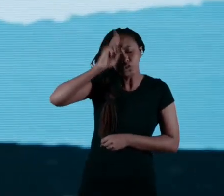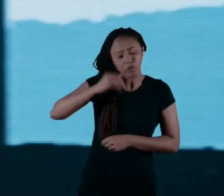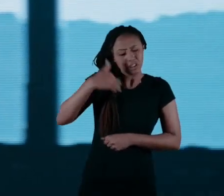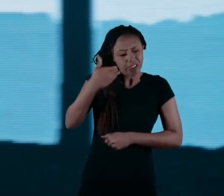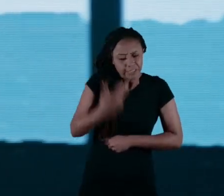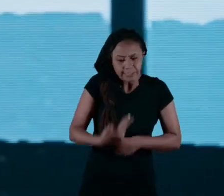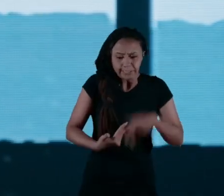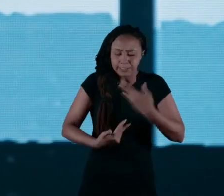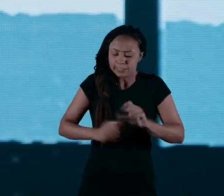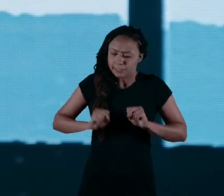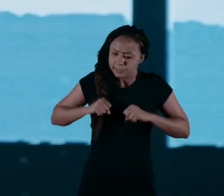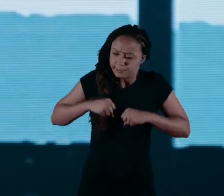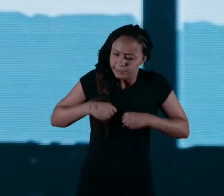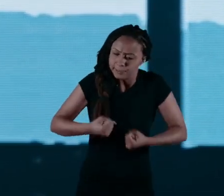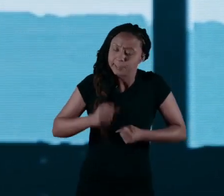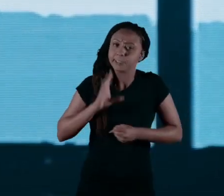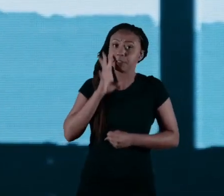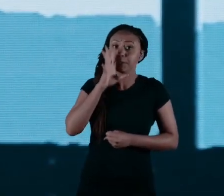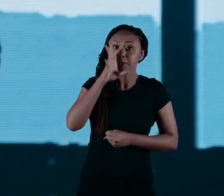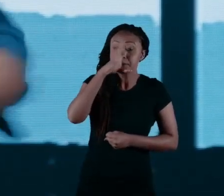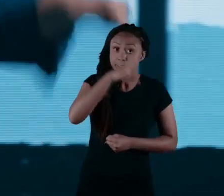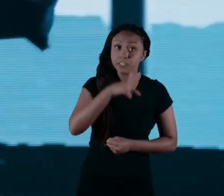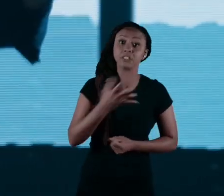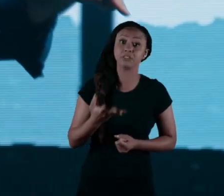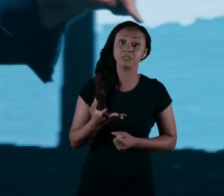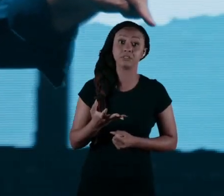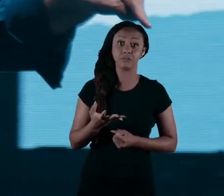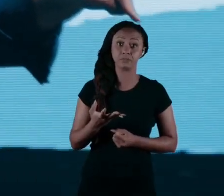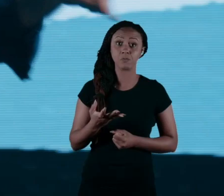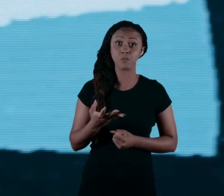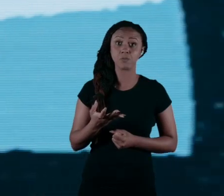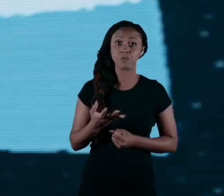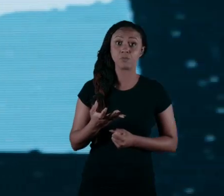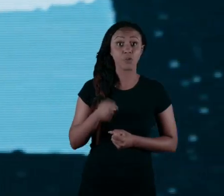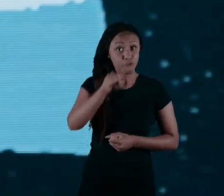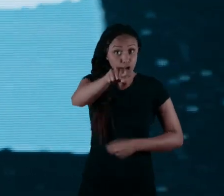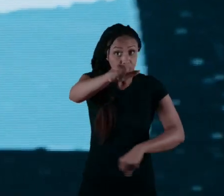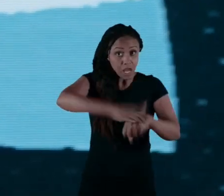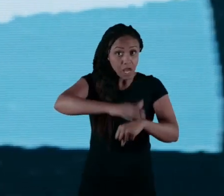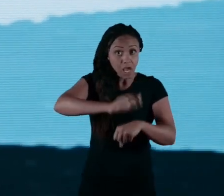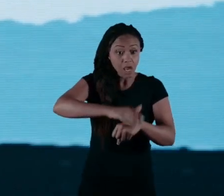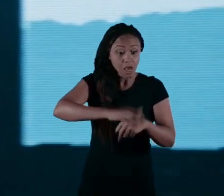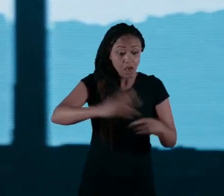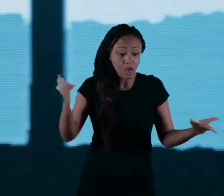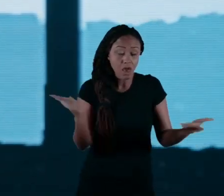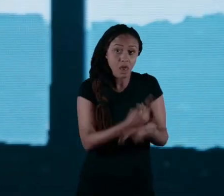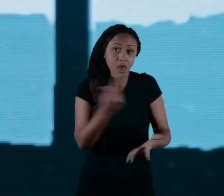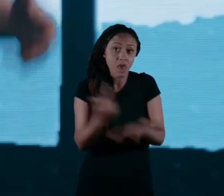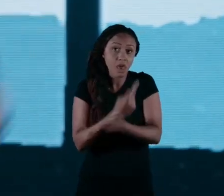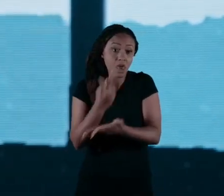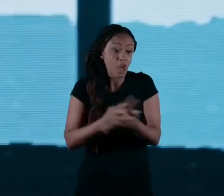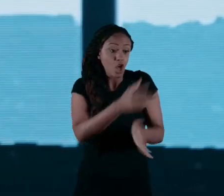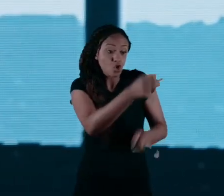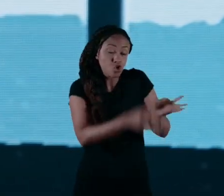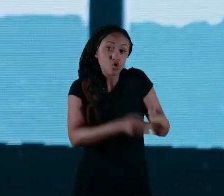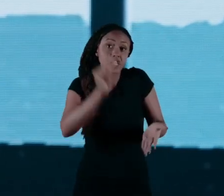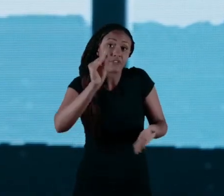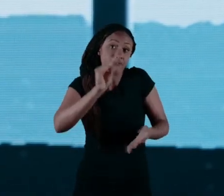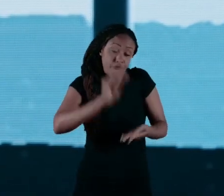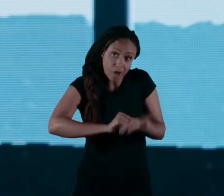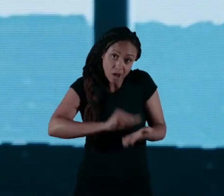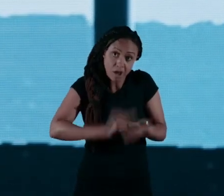as injustiças que são cometidas por você para com os seus